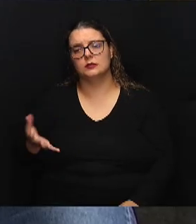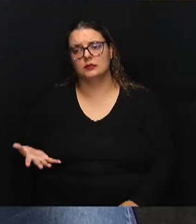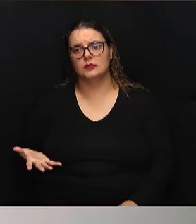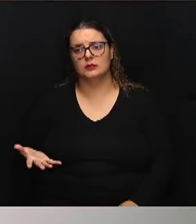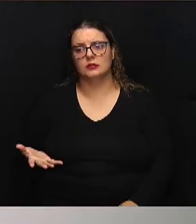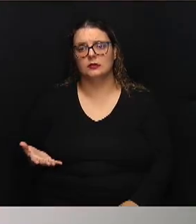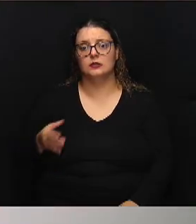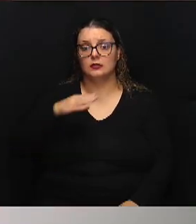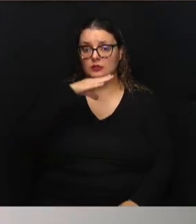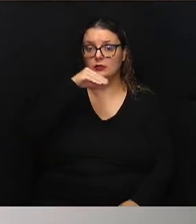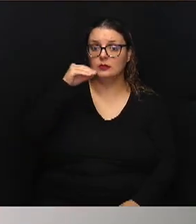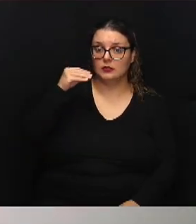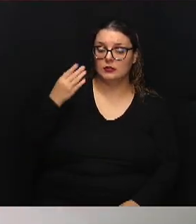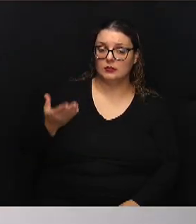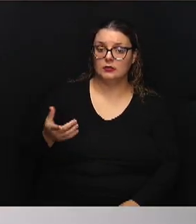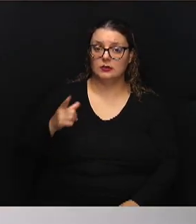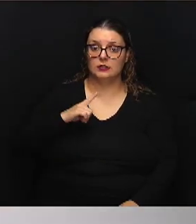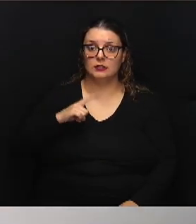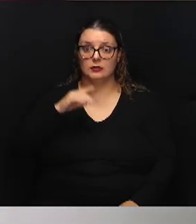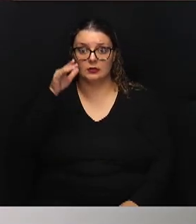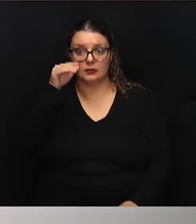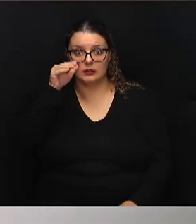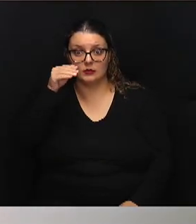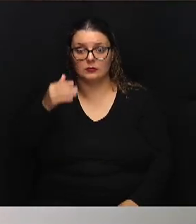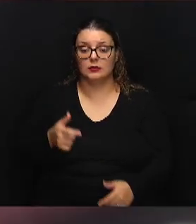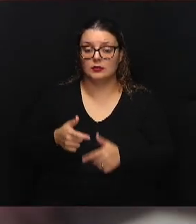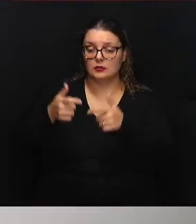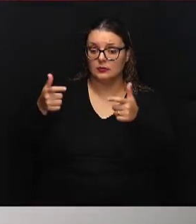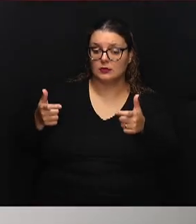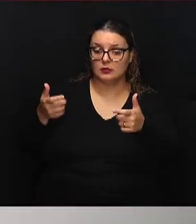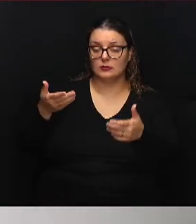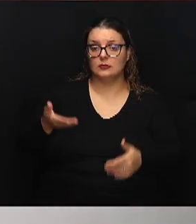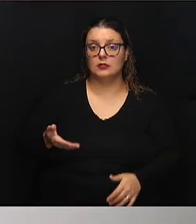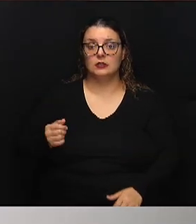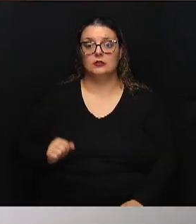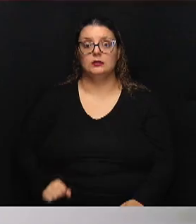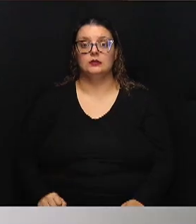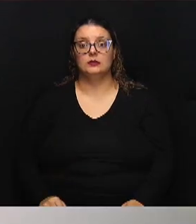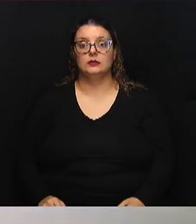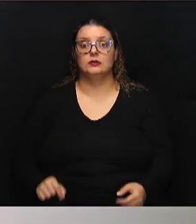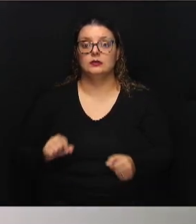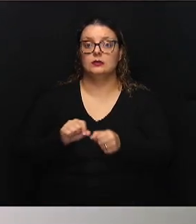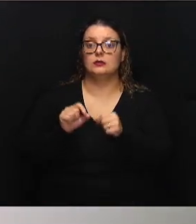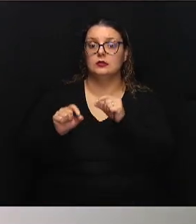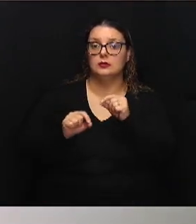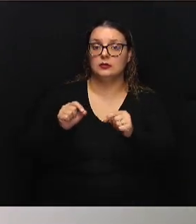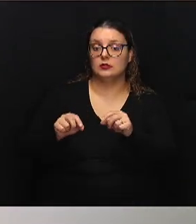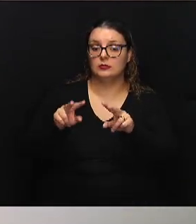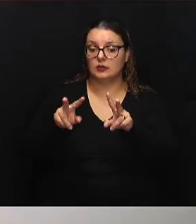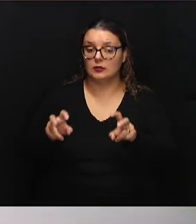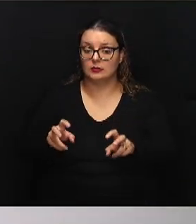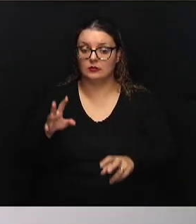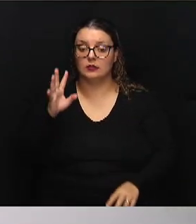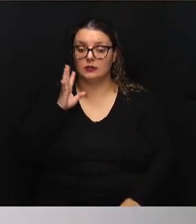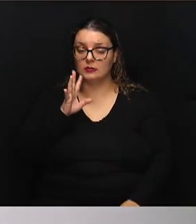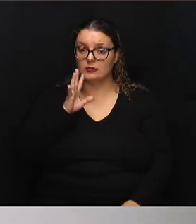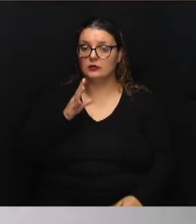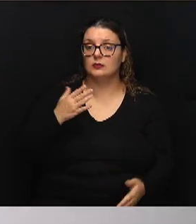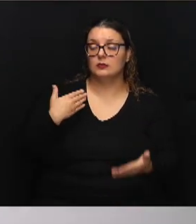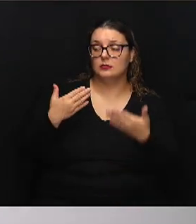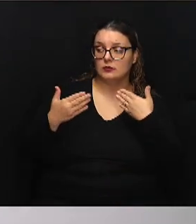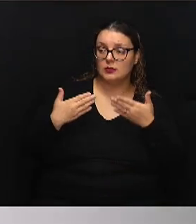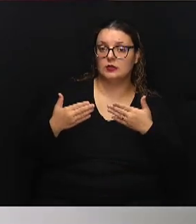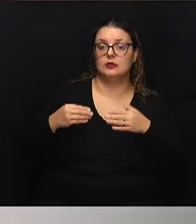os adolescentes eles têm uma curiosidade muito grande para isso, que faz com que seja um assunto bem bacana da gente estar trabalhando